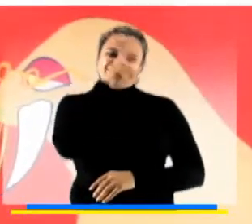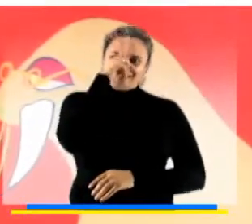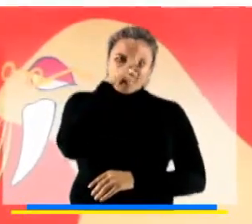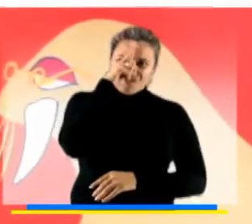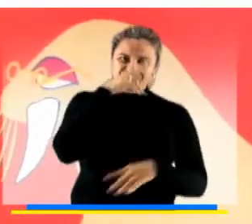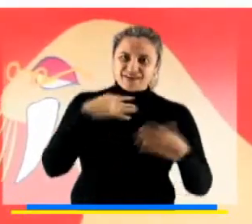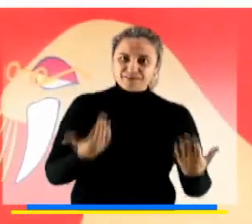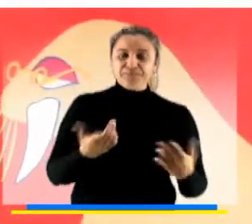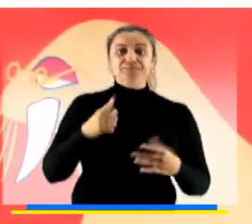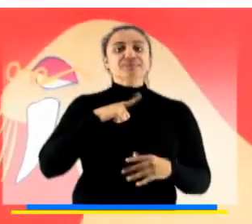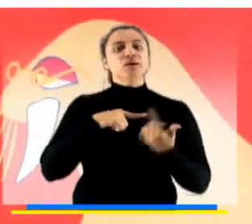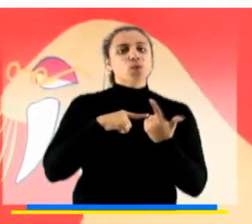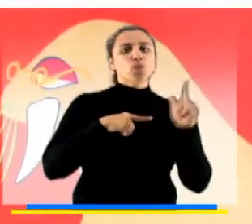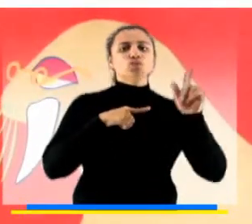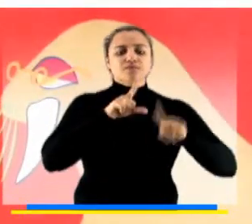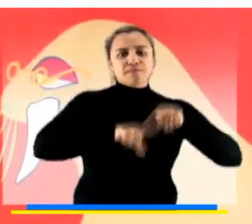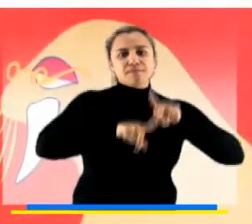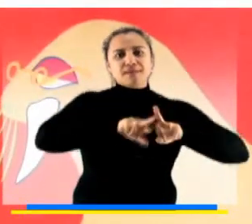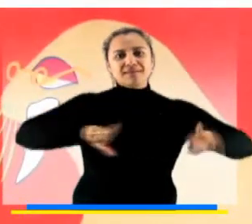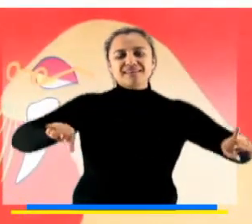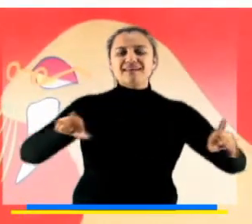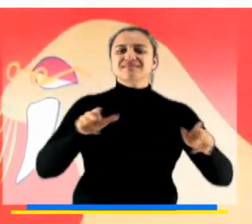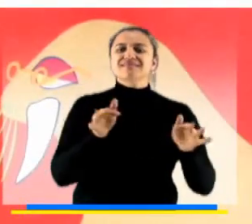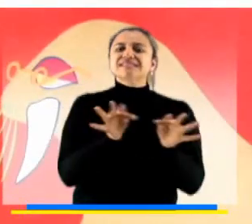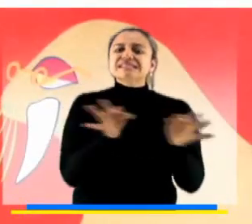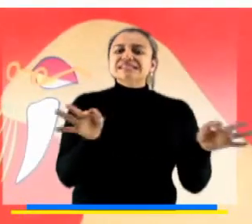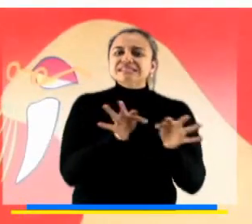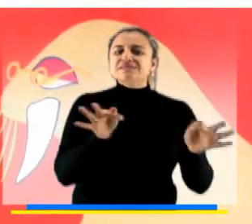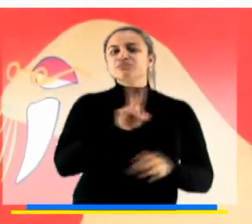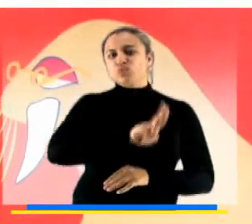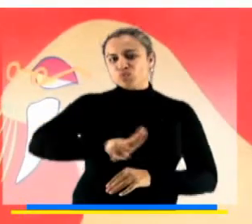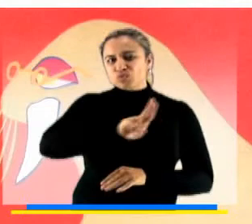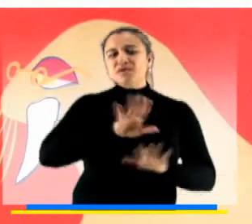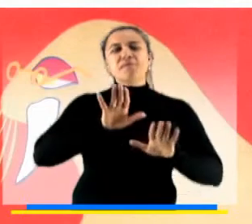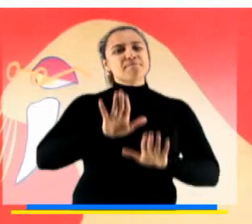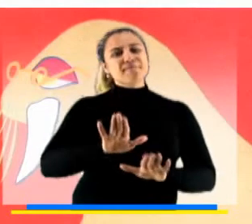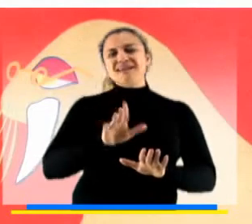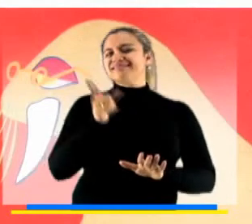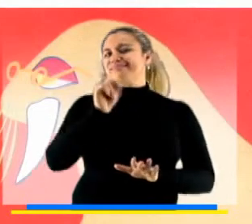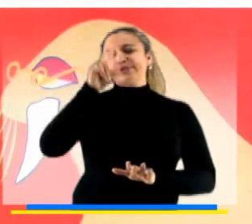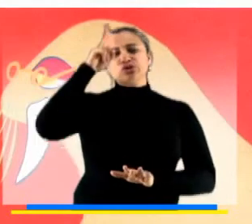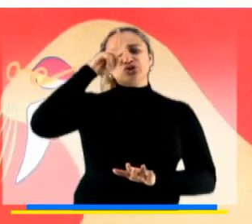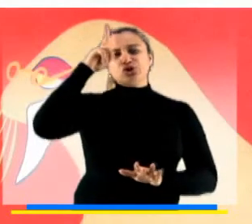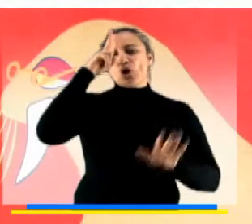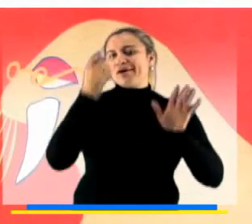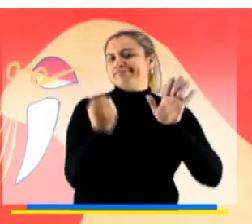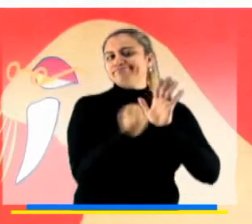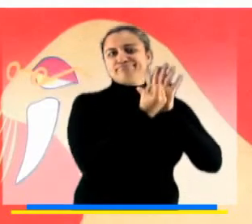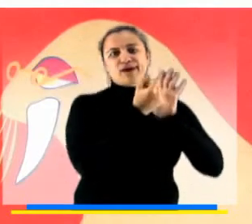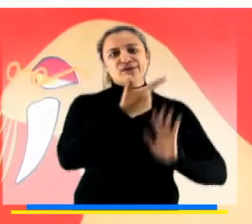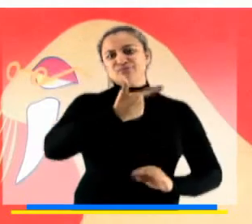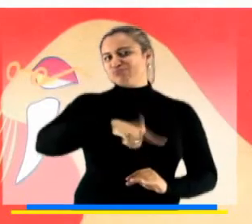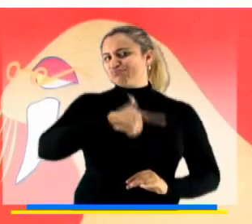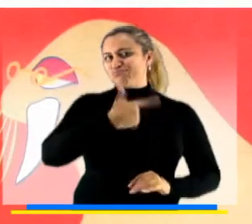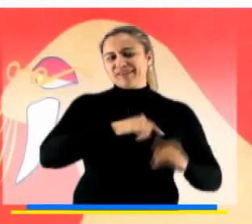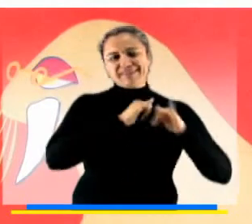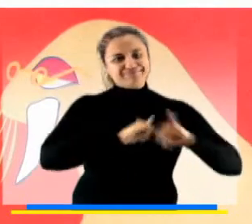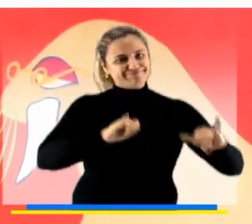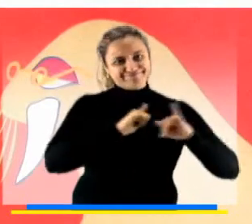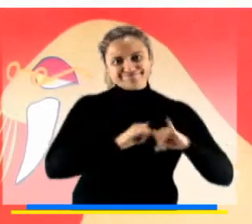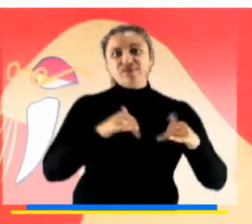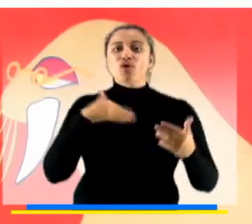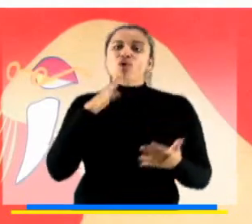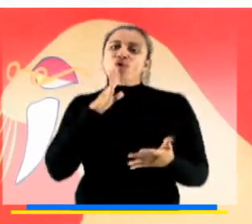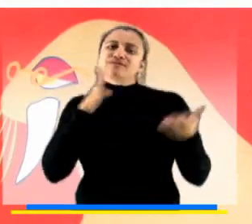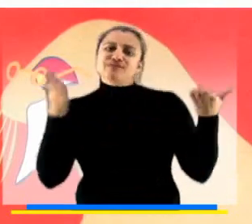Outros materiais mais frágeis também foram utilizados, mas não duraram o suficiente para ser conhecidos por